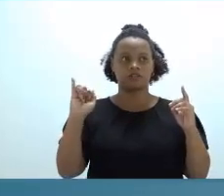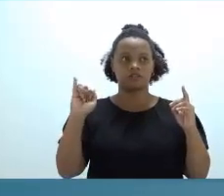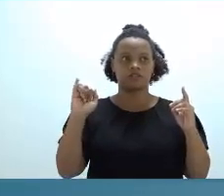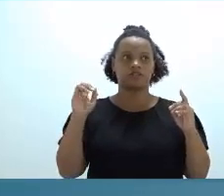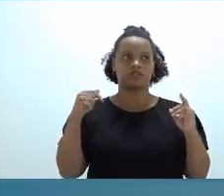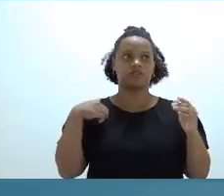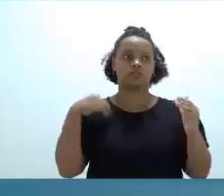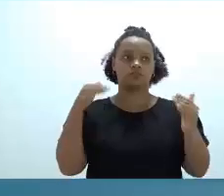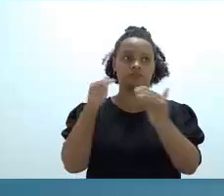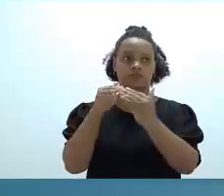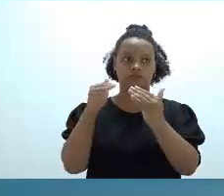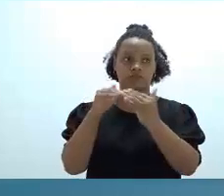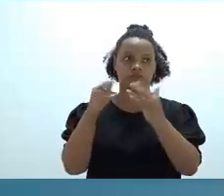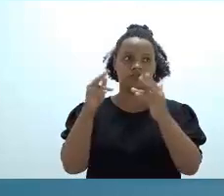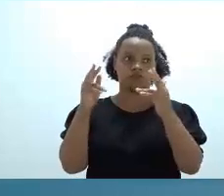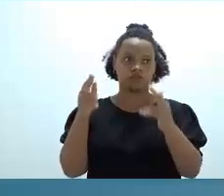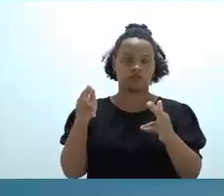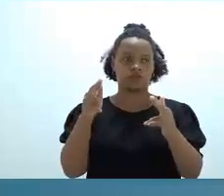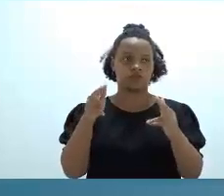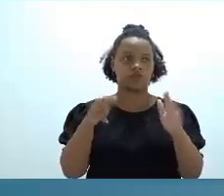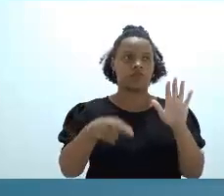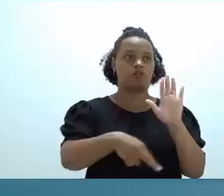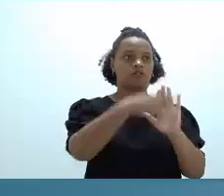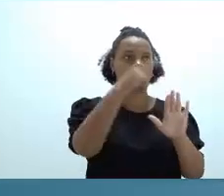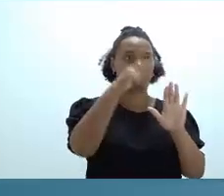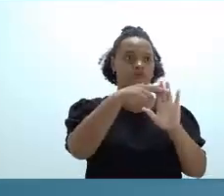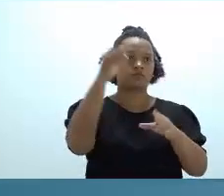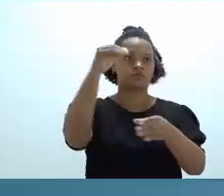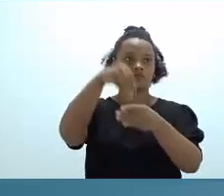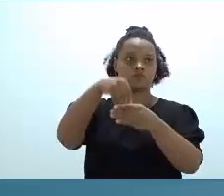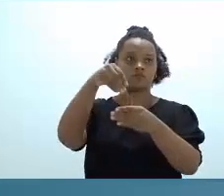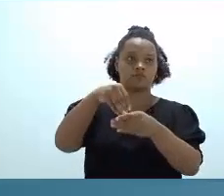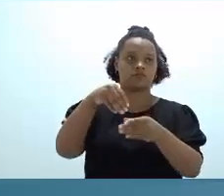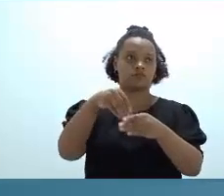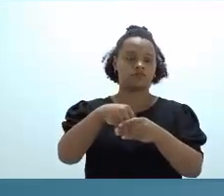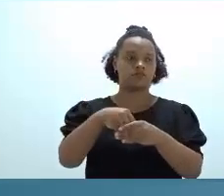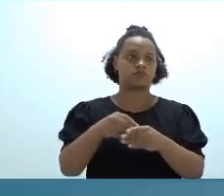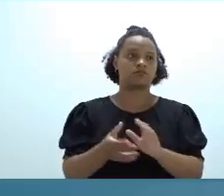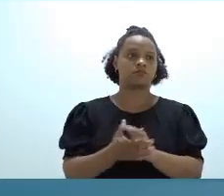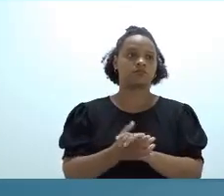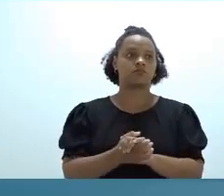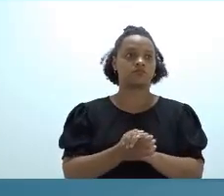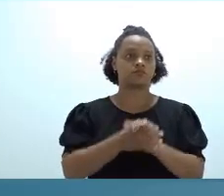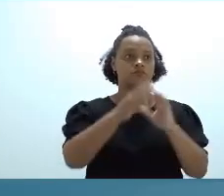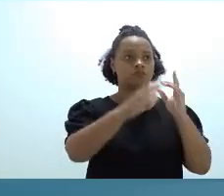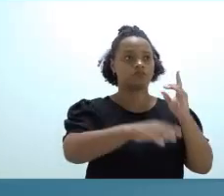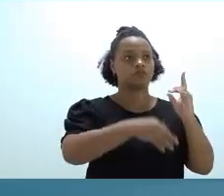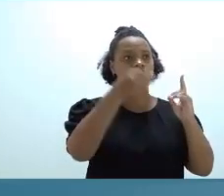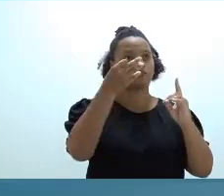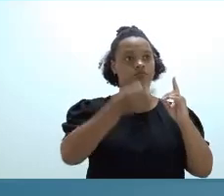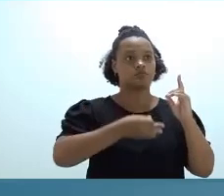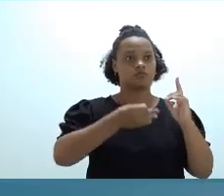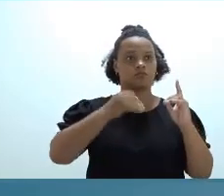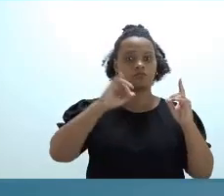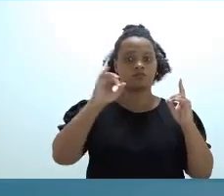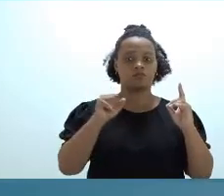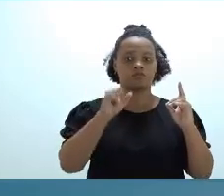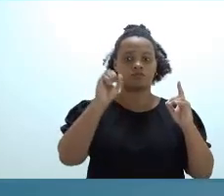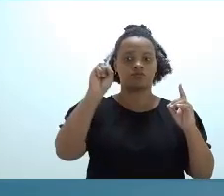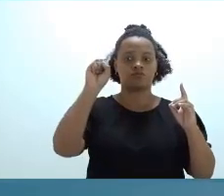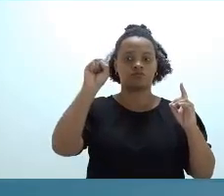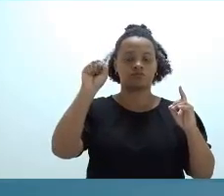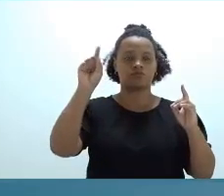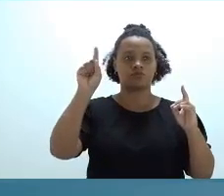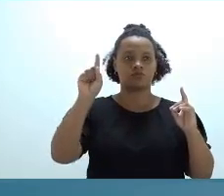Presidente, acompanho a desembargadora relatora. Obrigado. Desembargador José Torquato